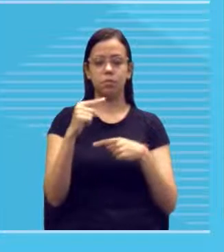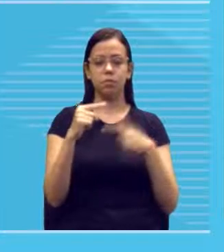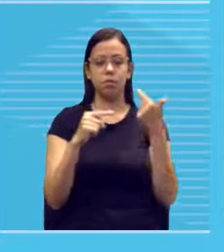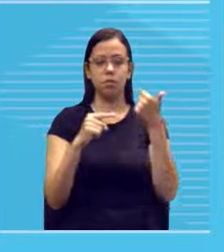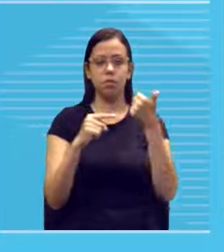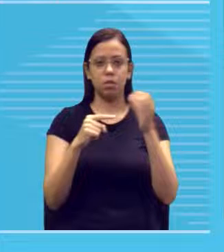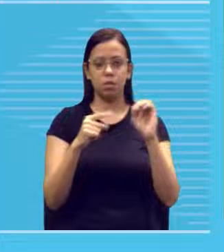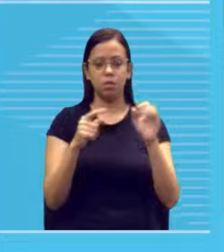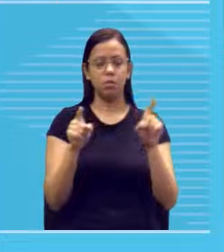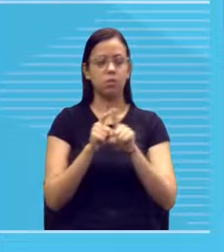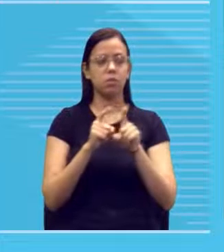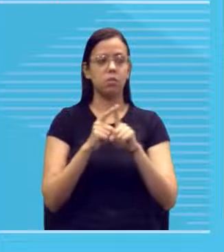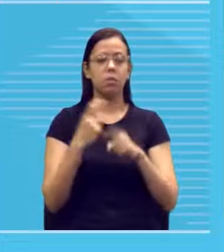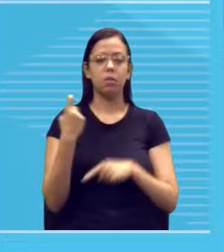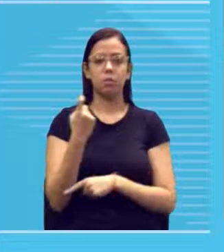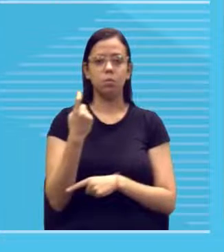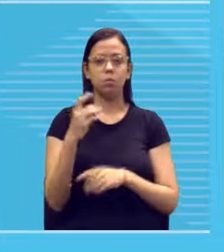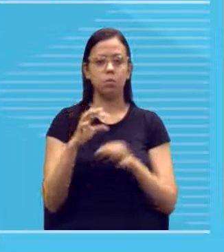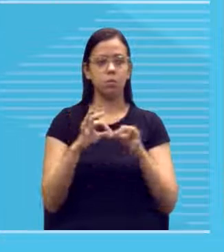12